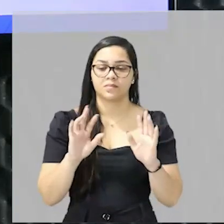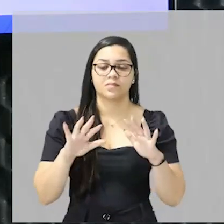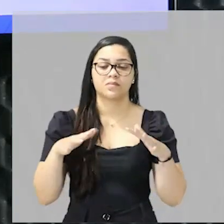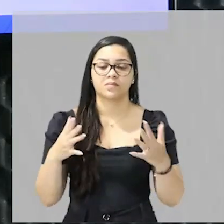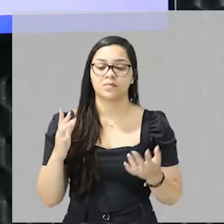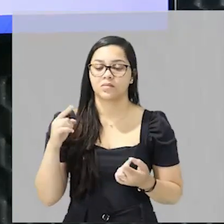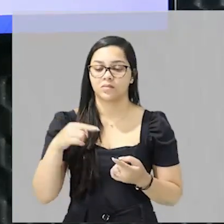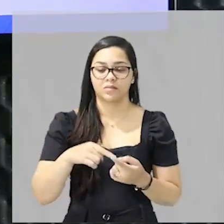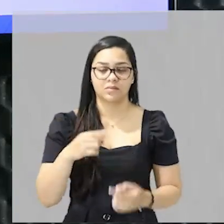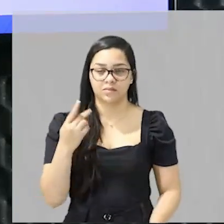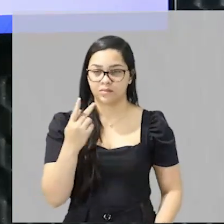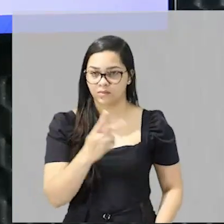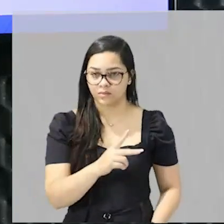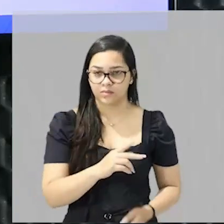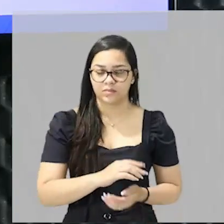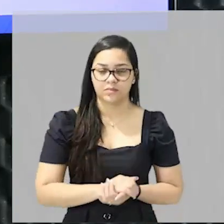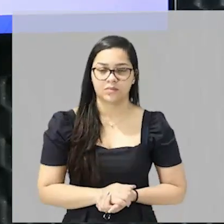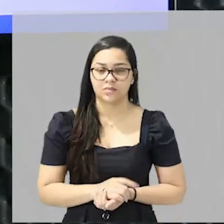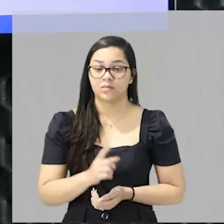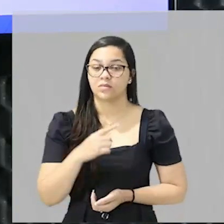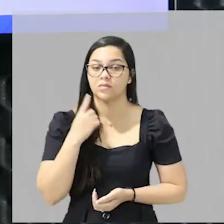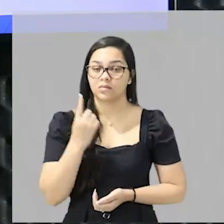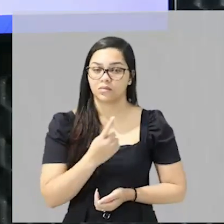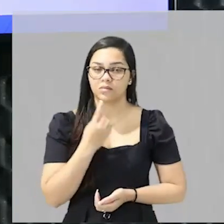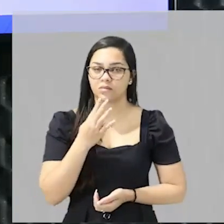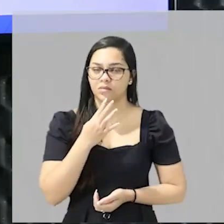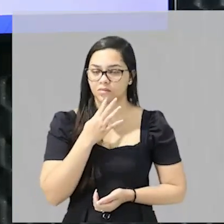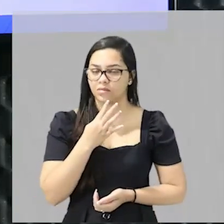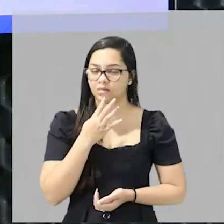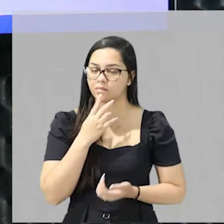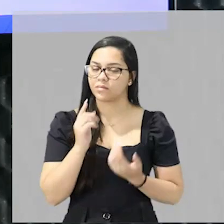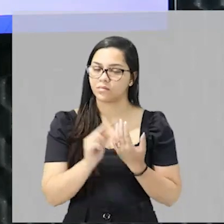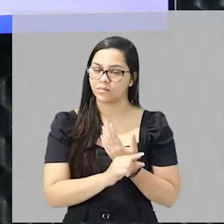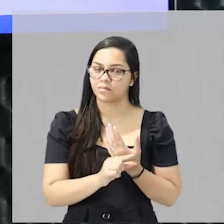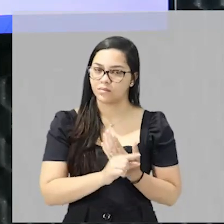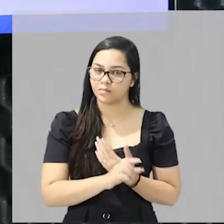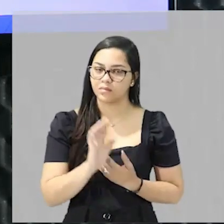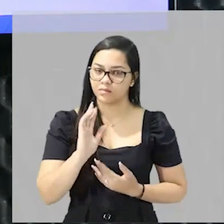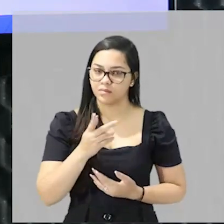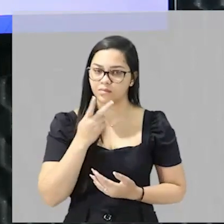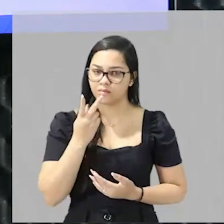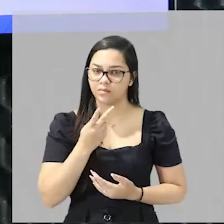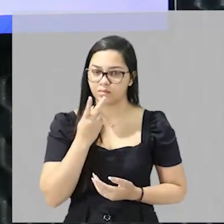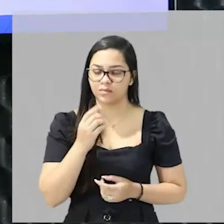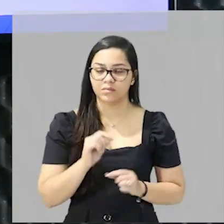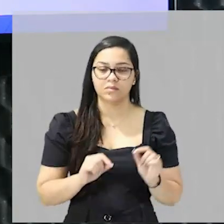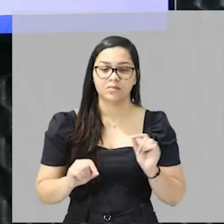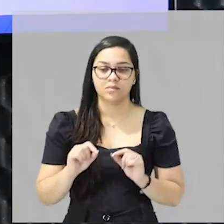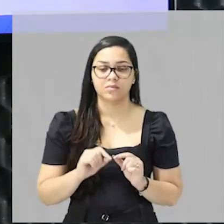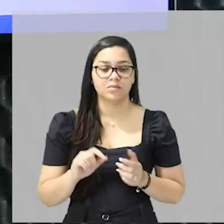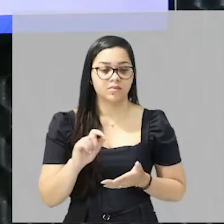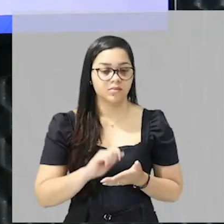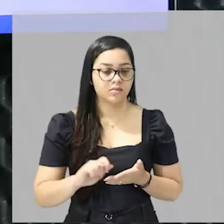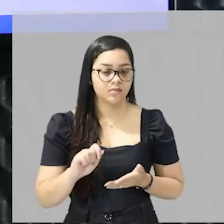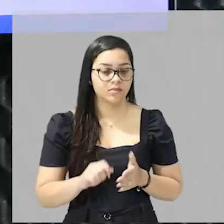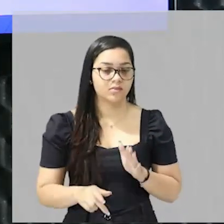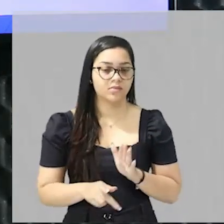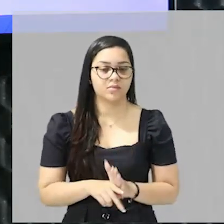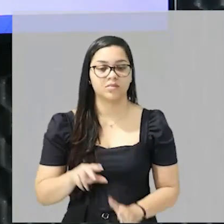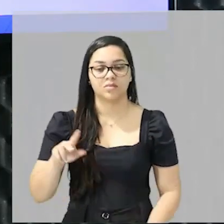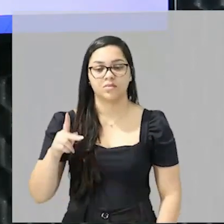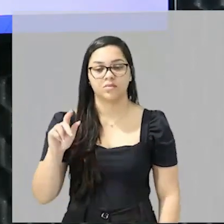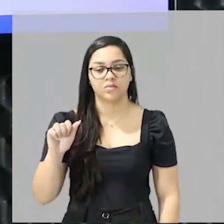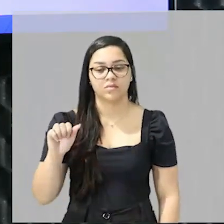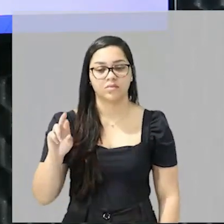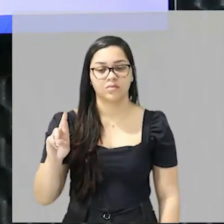objetivo dele? A gente conhece a autora, como o próprio enunciado falou, pelos escritos do Harry Potter, que é